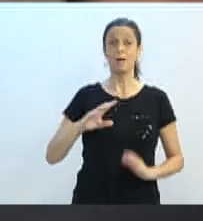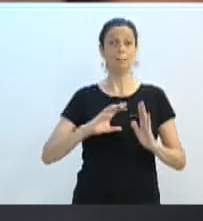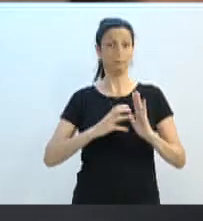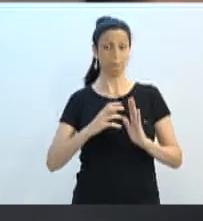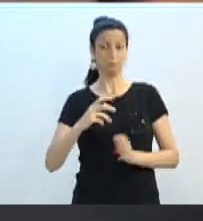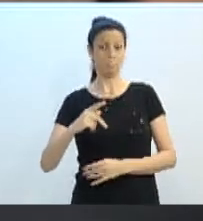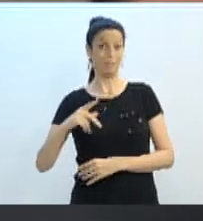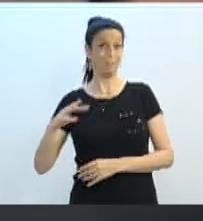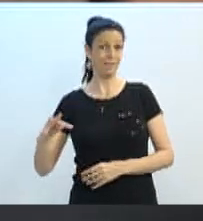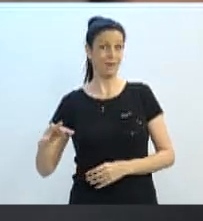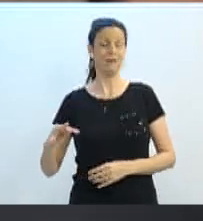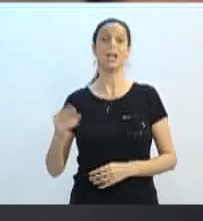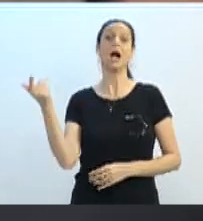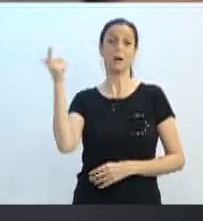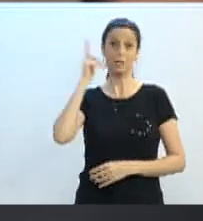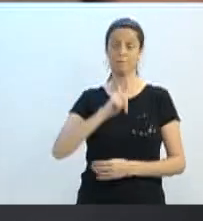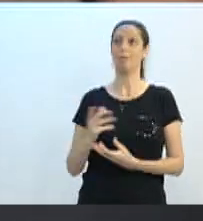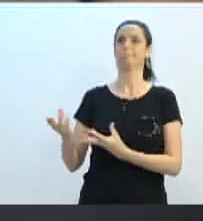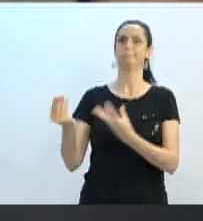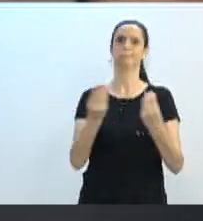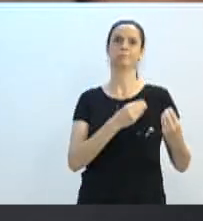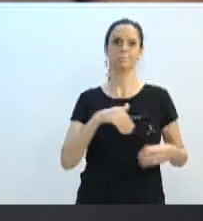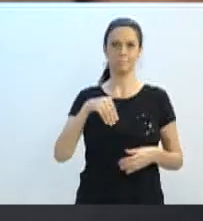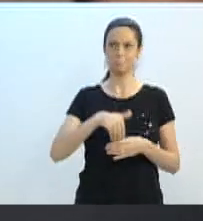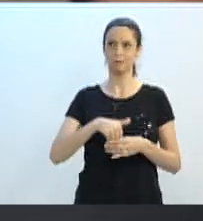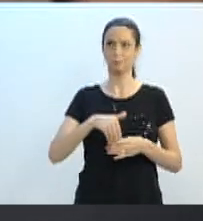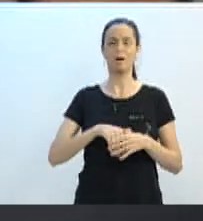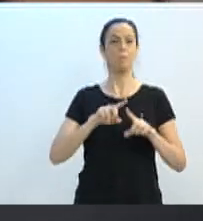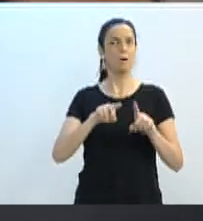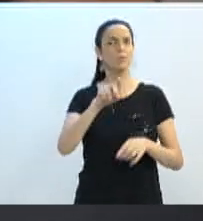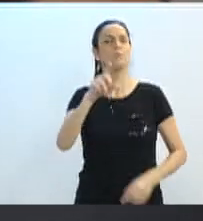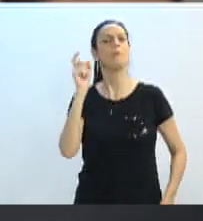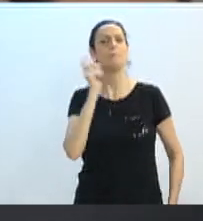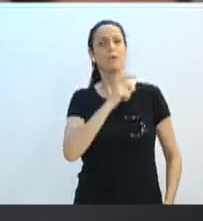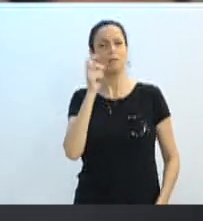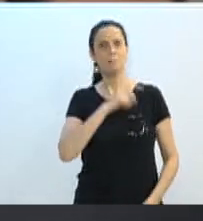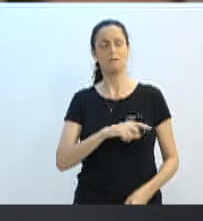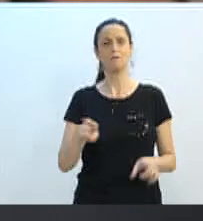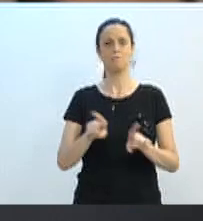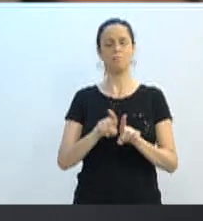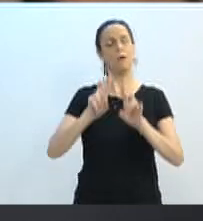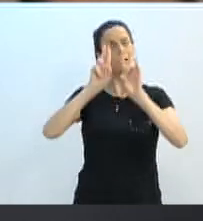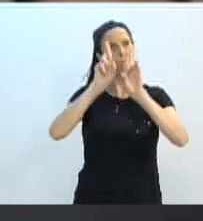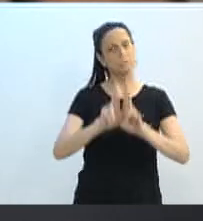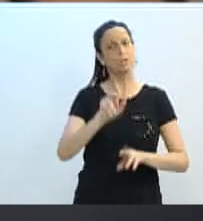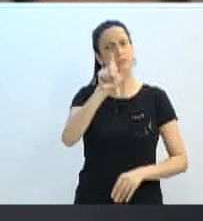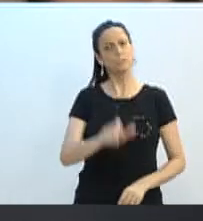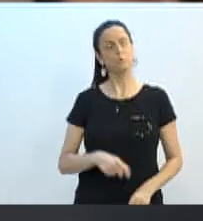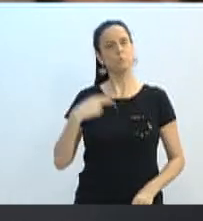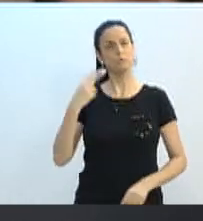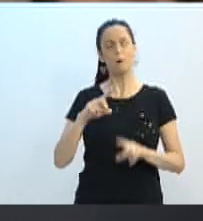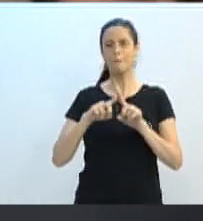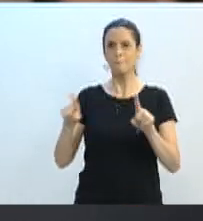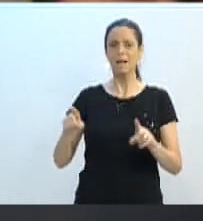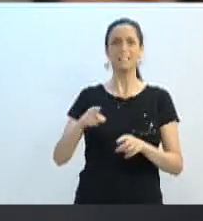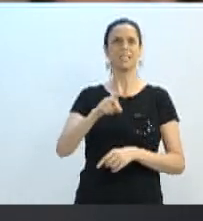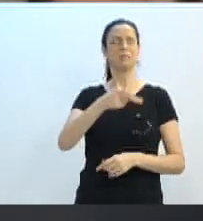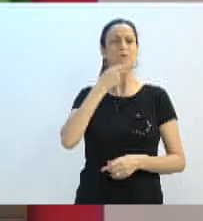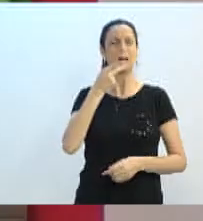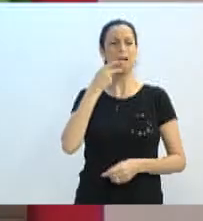mínimo. Então, Vossa Excelência mente nessas questões, lhe respeito como vereador, mas essa história de PT e PT já